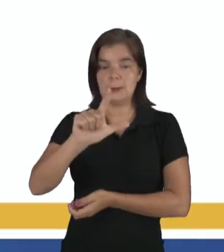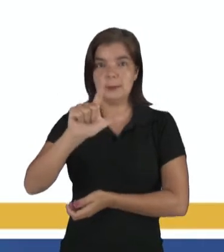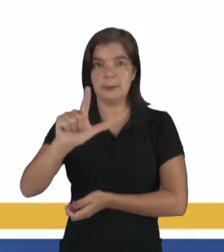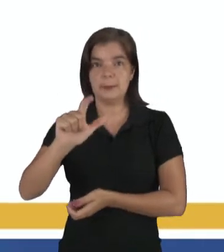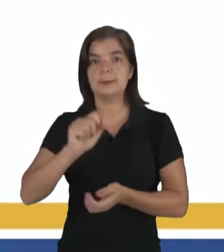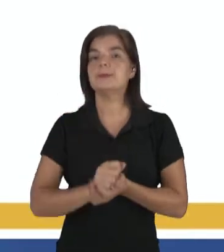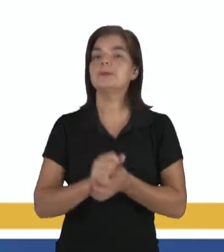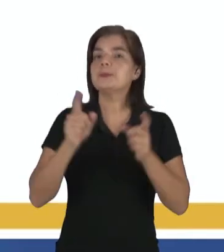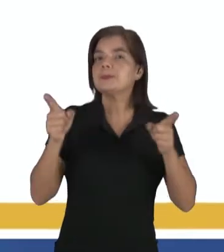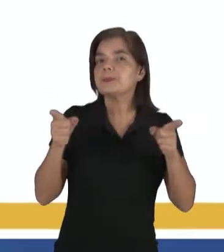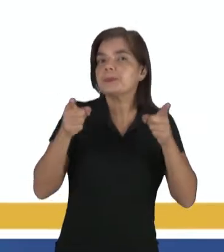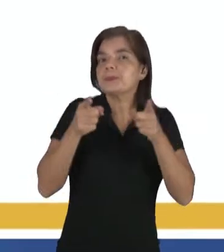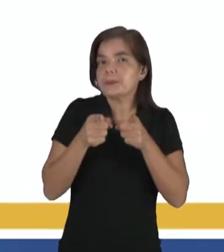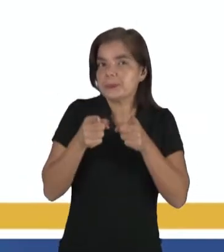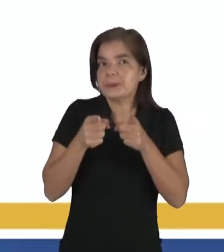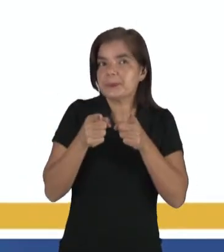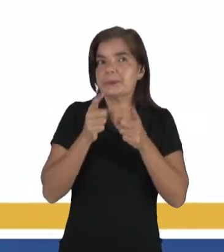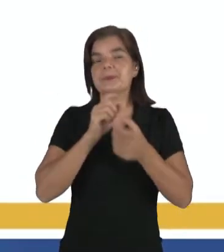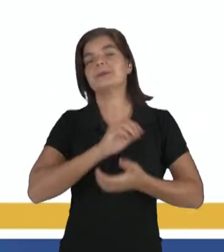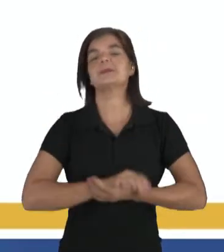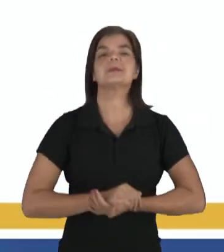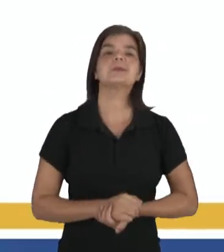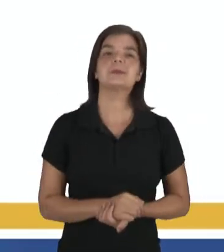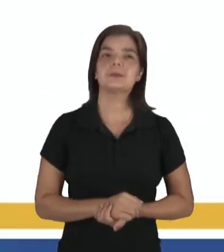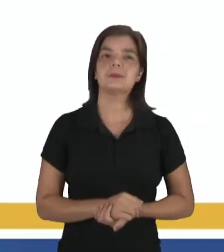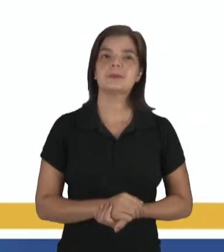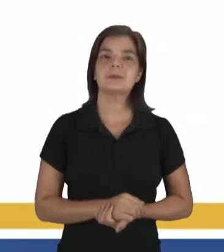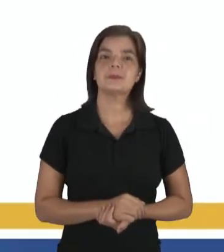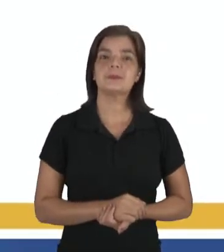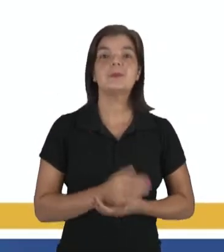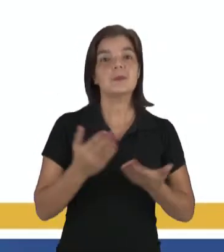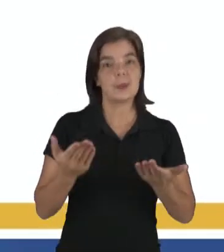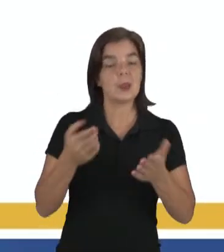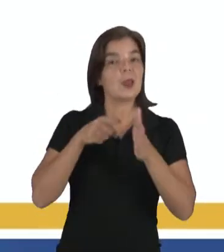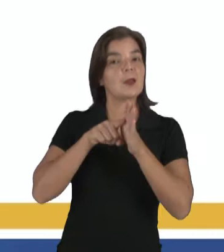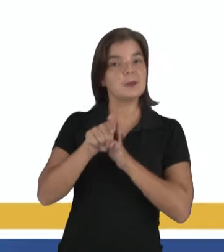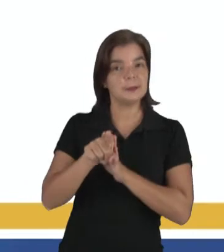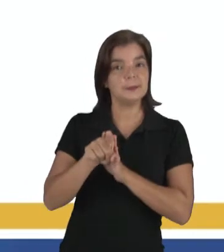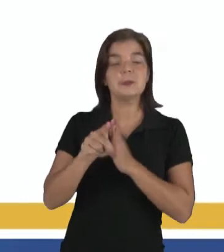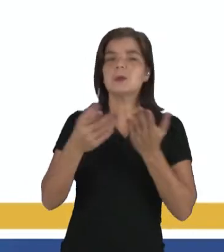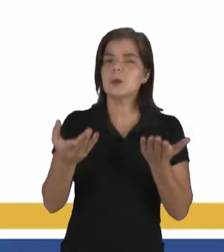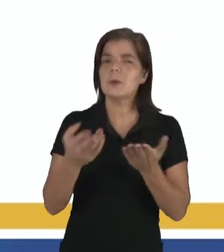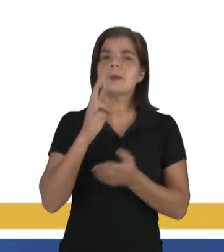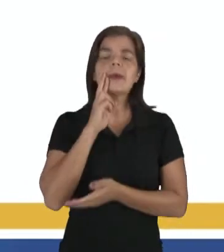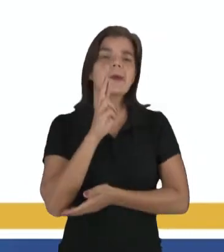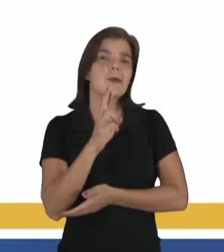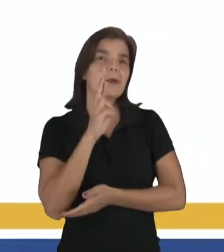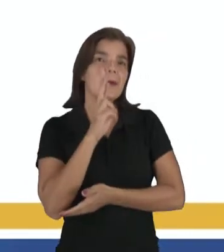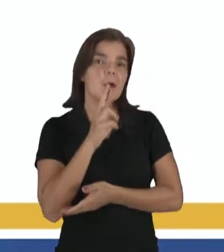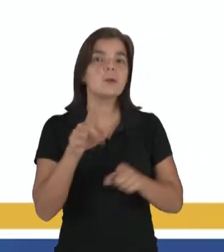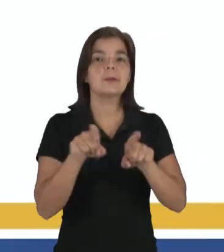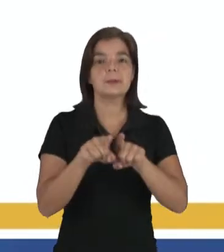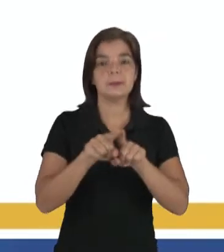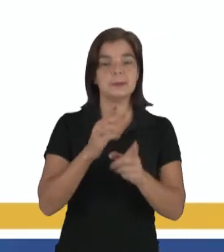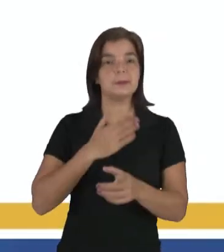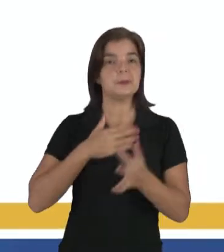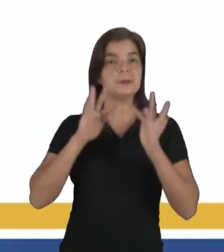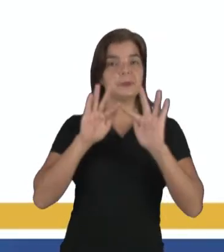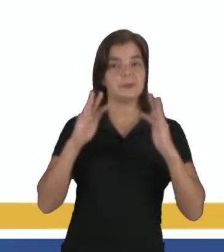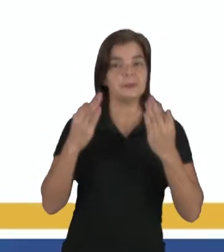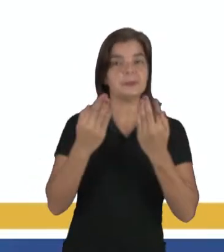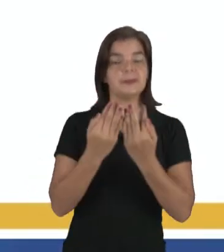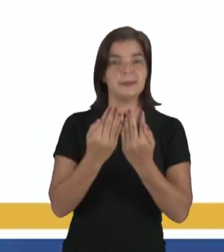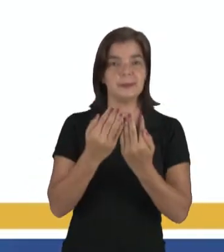your family is more a sua família pequena Então essa é a pergunta e para responder nós dizemos